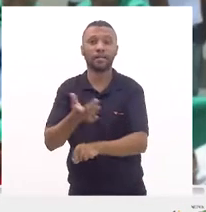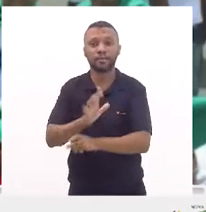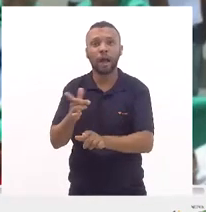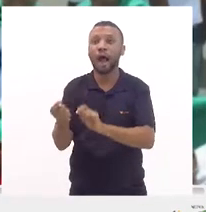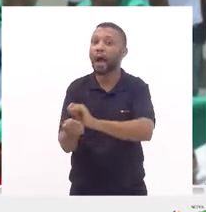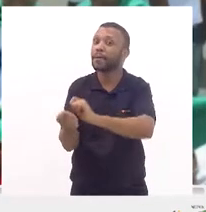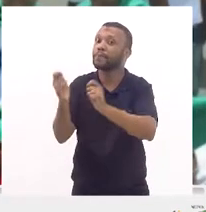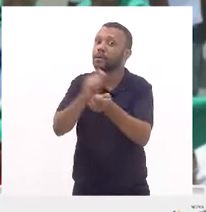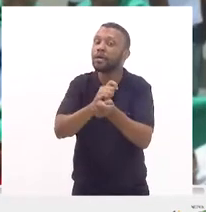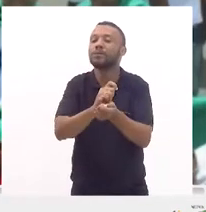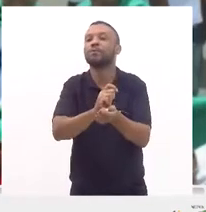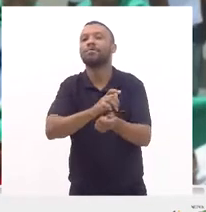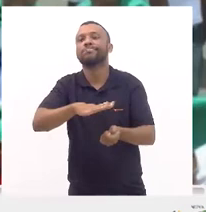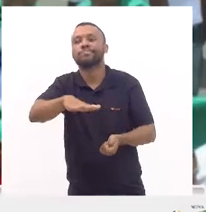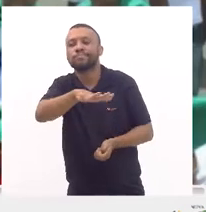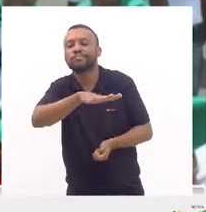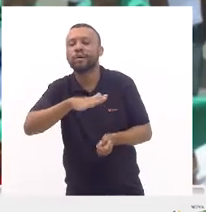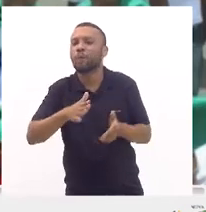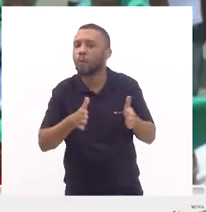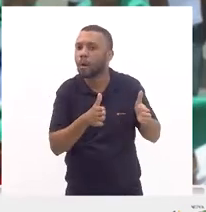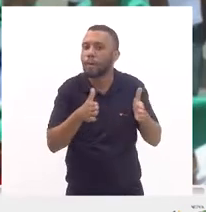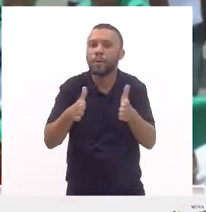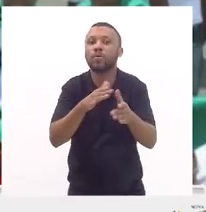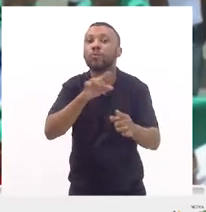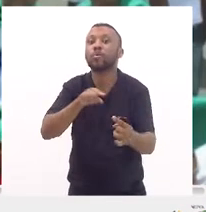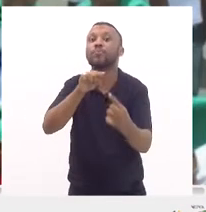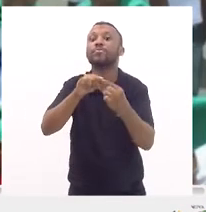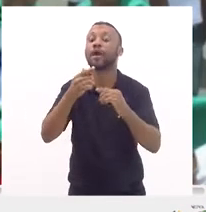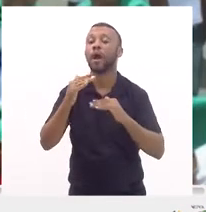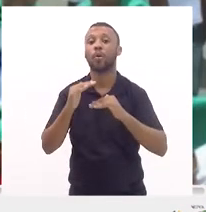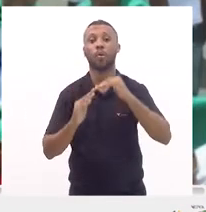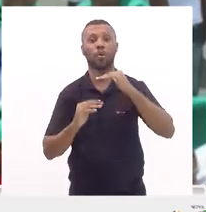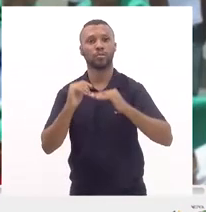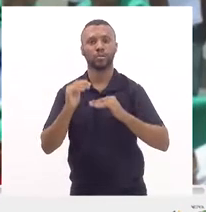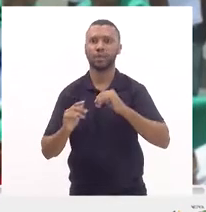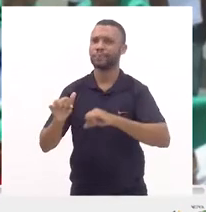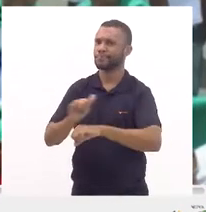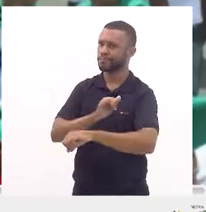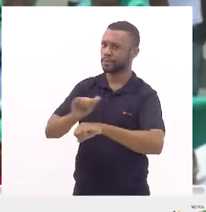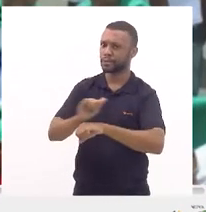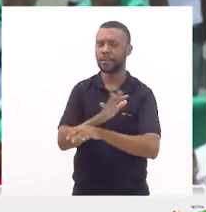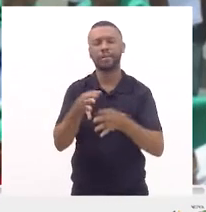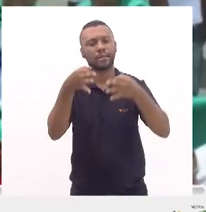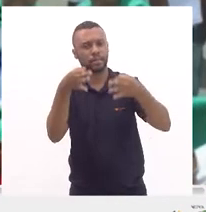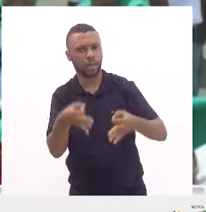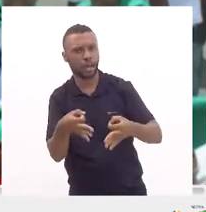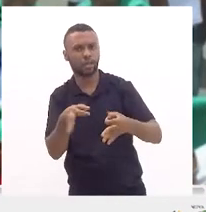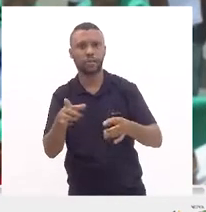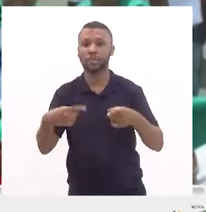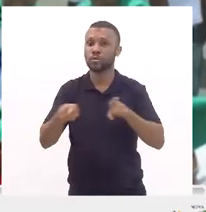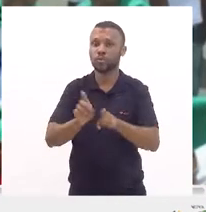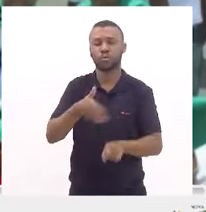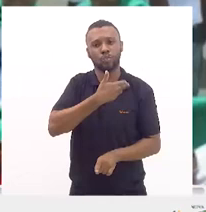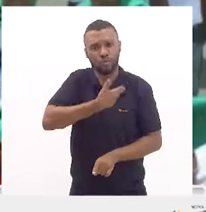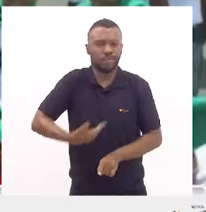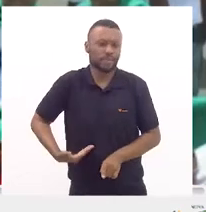Adaptando aos dias de hoje para a construção de nossa estratégia, projeto político de poder